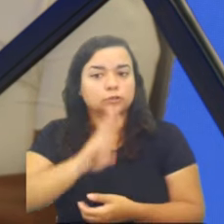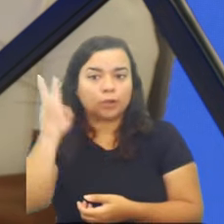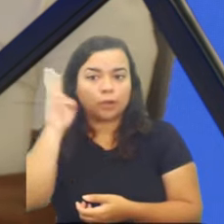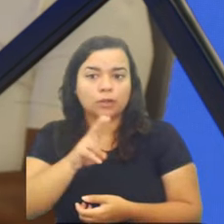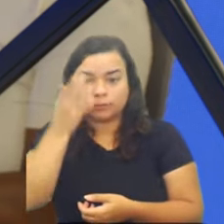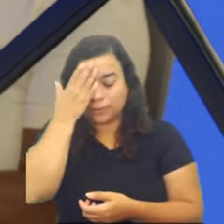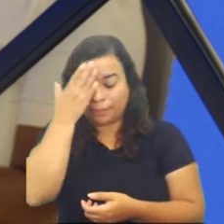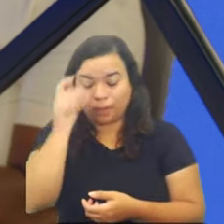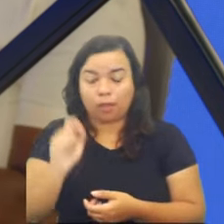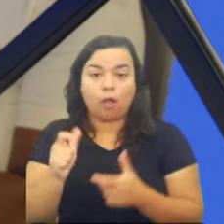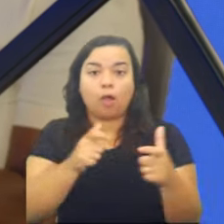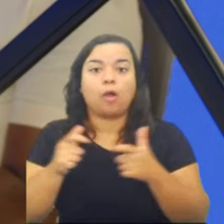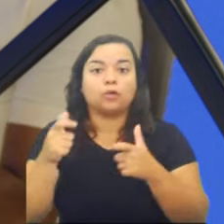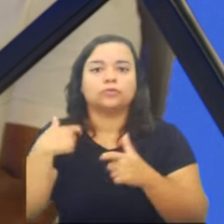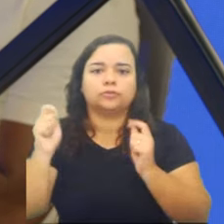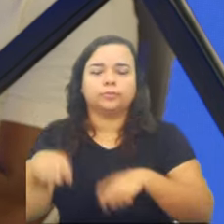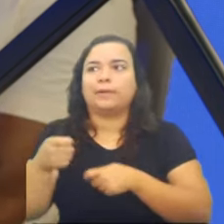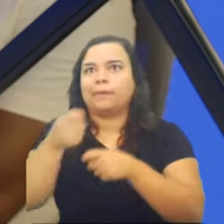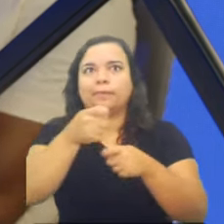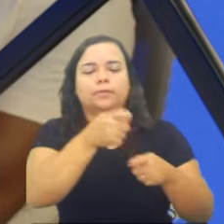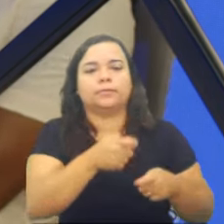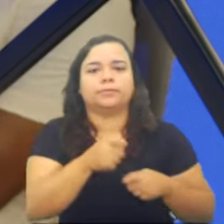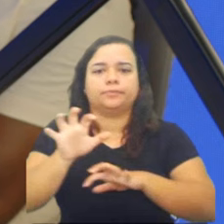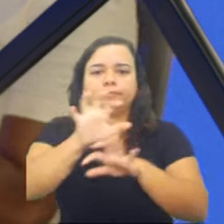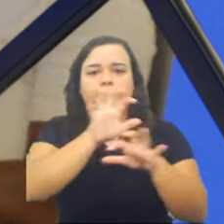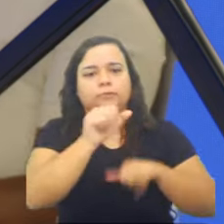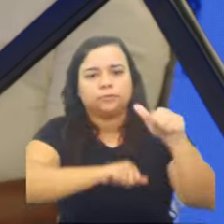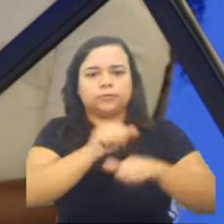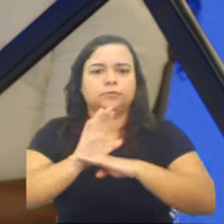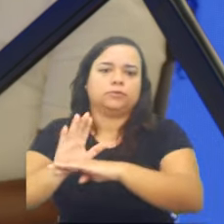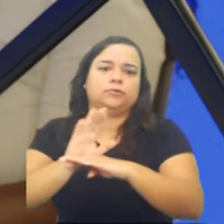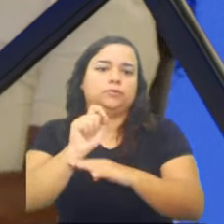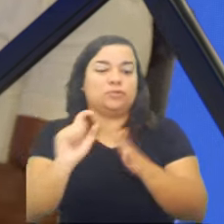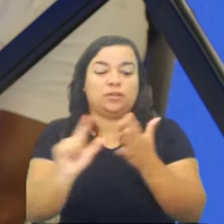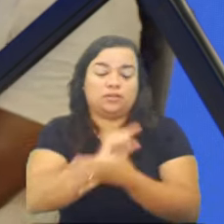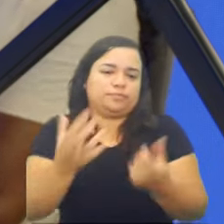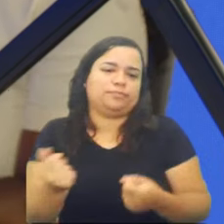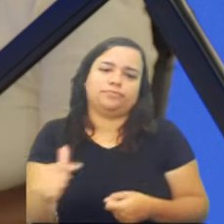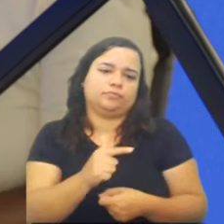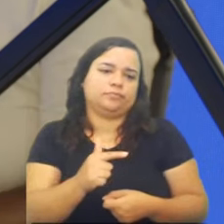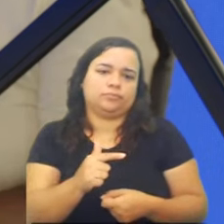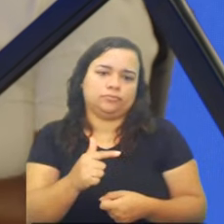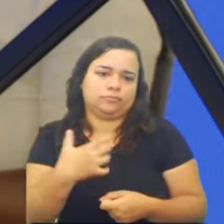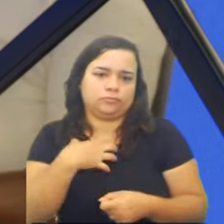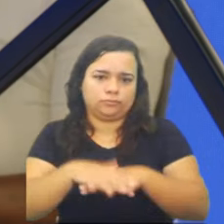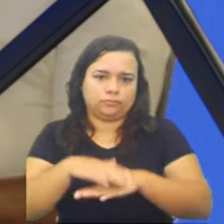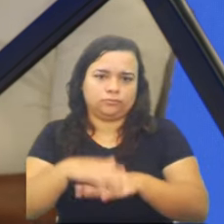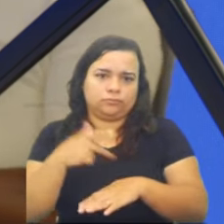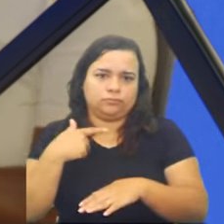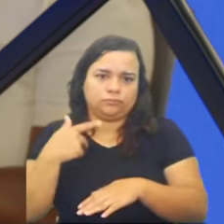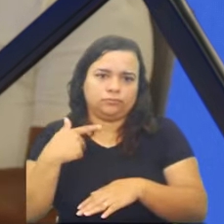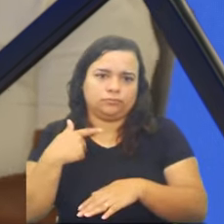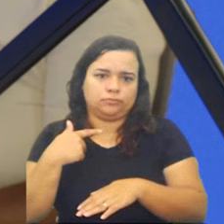é onde eu posso estar que eu possa ter um poder de influência significativo para transformar o que eu não aceito mais o que